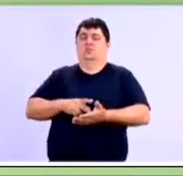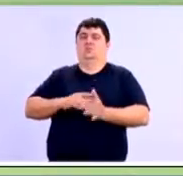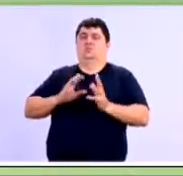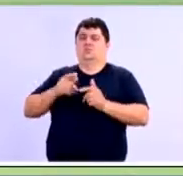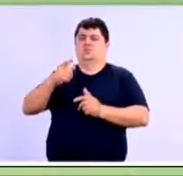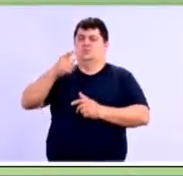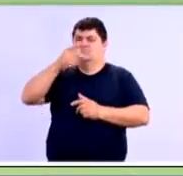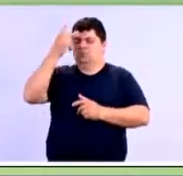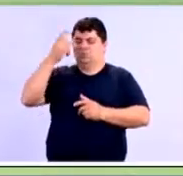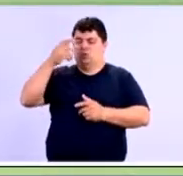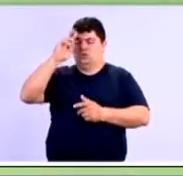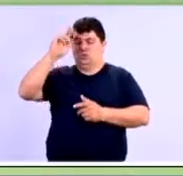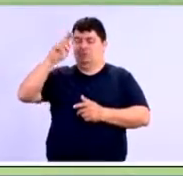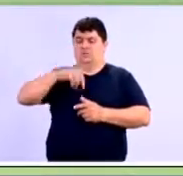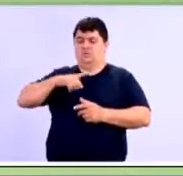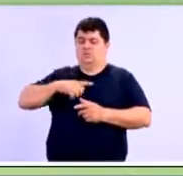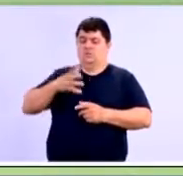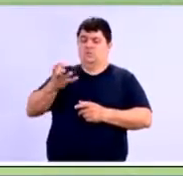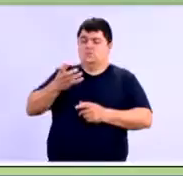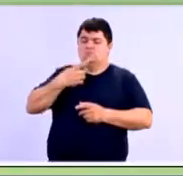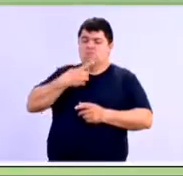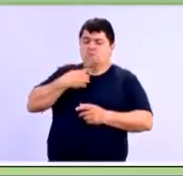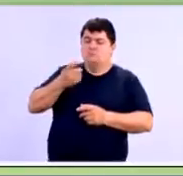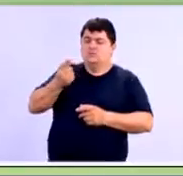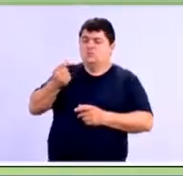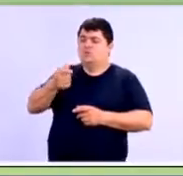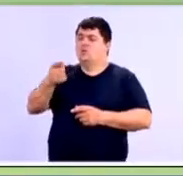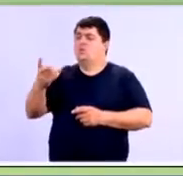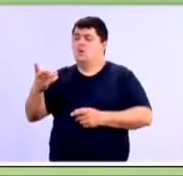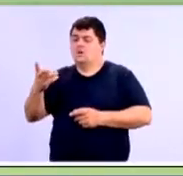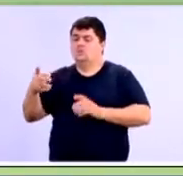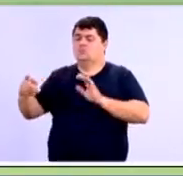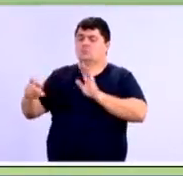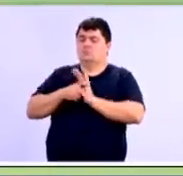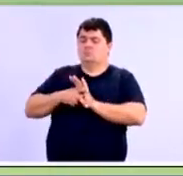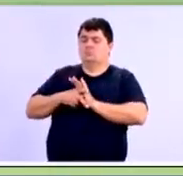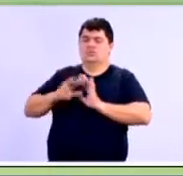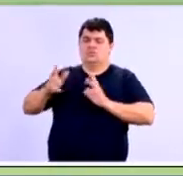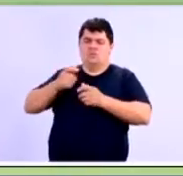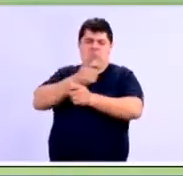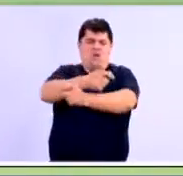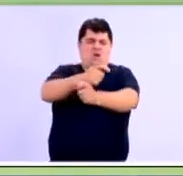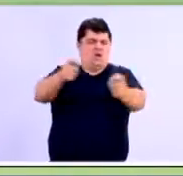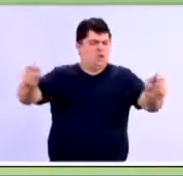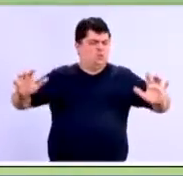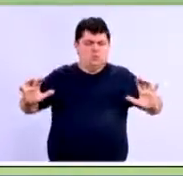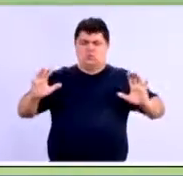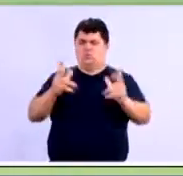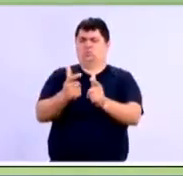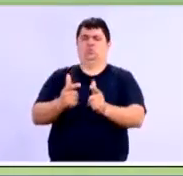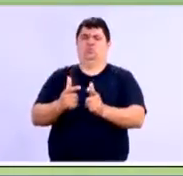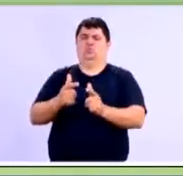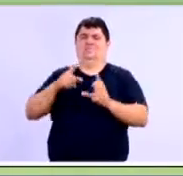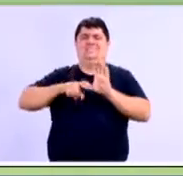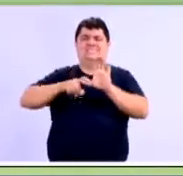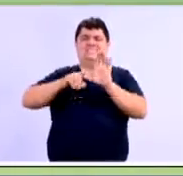e acionistas. É isso que os sócios e acionistas querem. É o que sobra para eles. Já pagou todo mundo, já pagou todas as